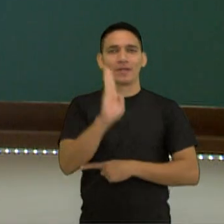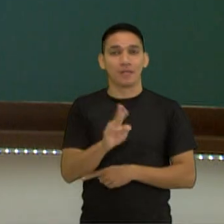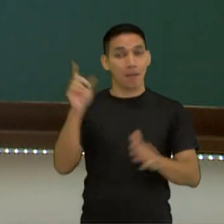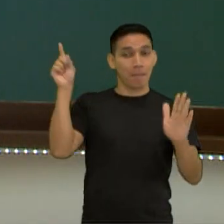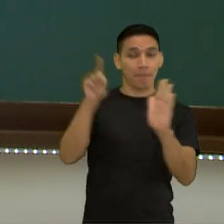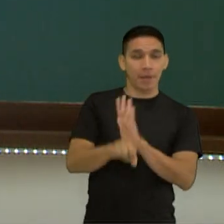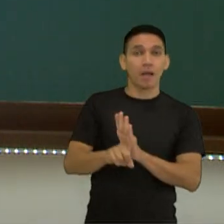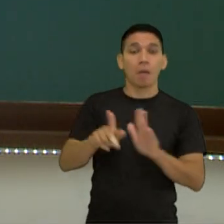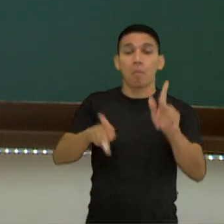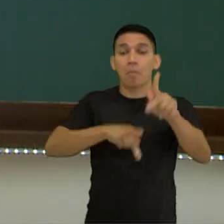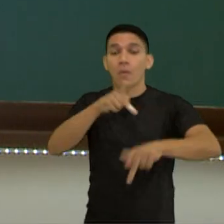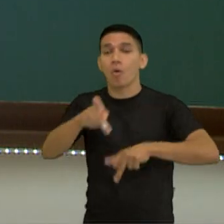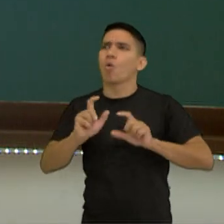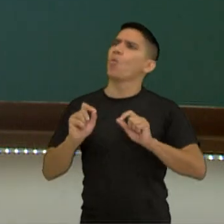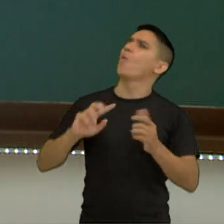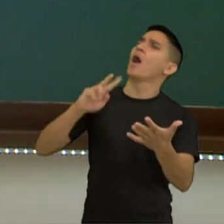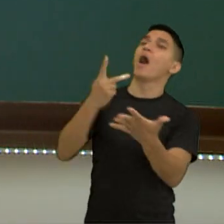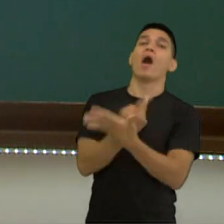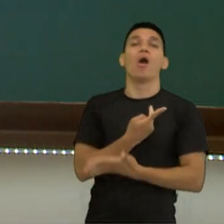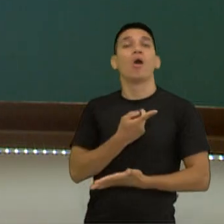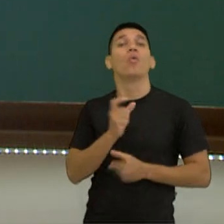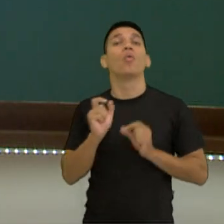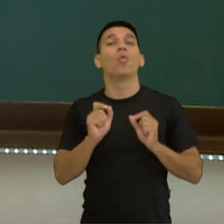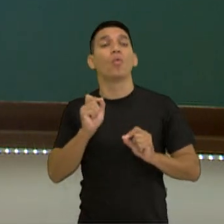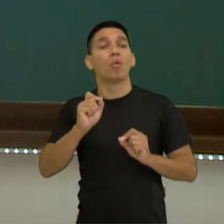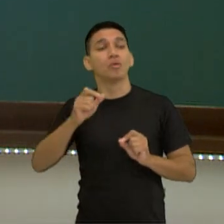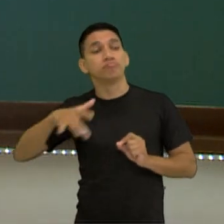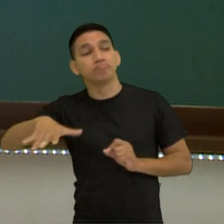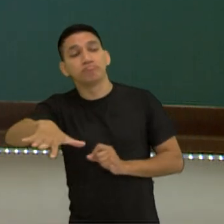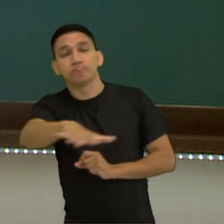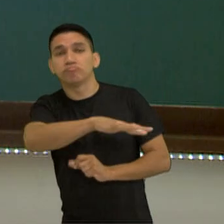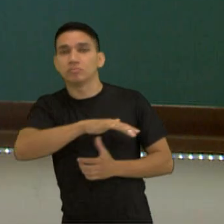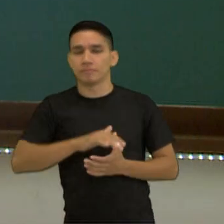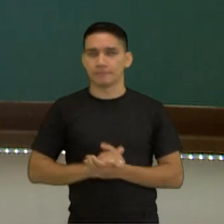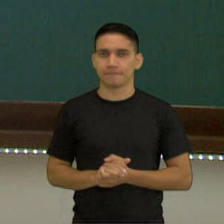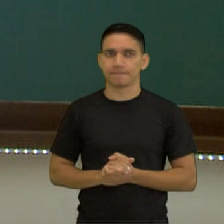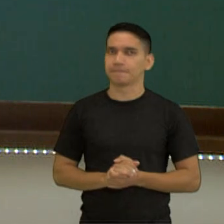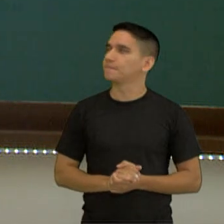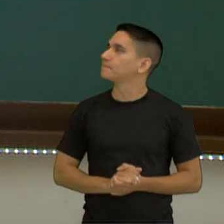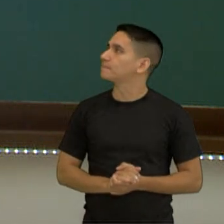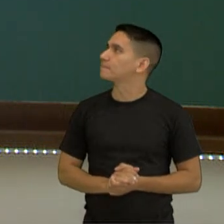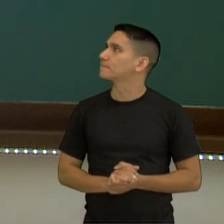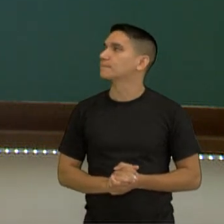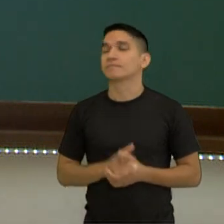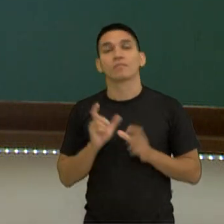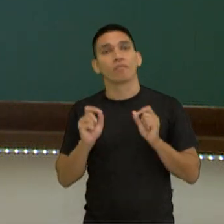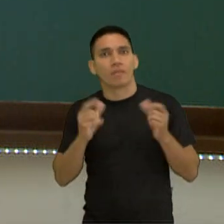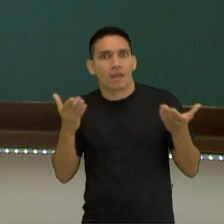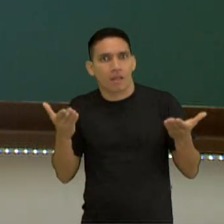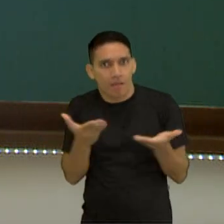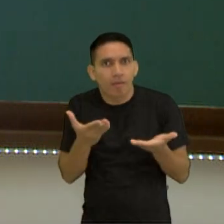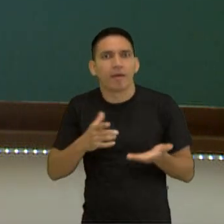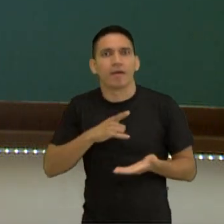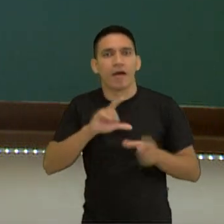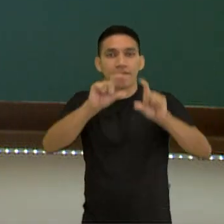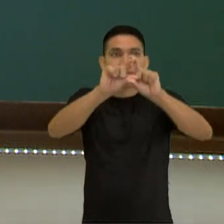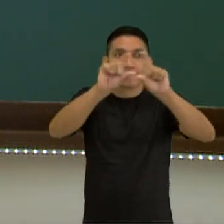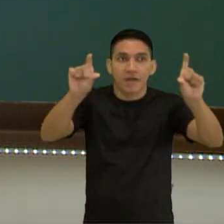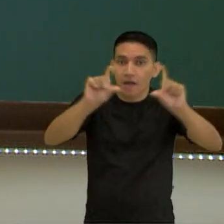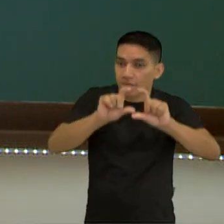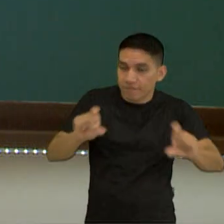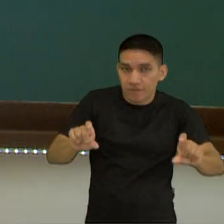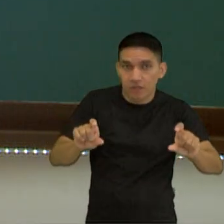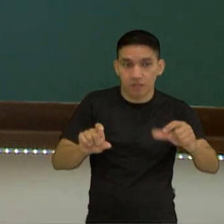uma ação que está acontecendo ao entorno, ok? Agora, tendo as nossas duas frases, a 2